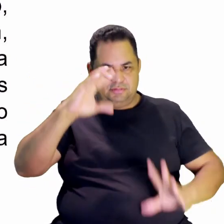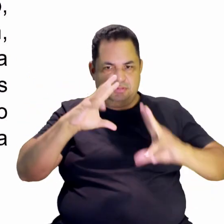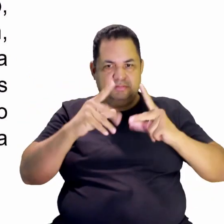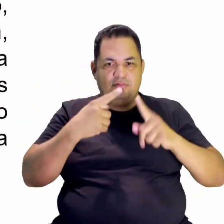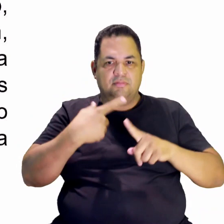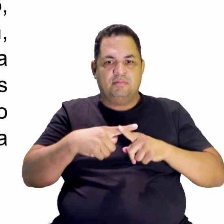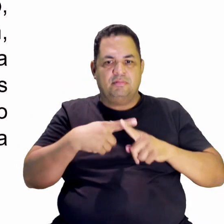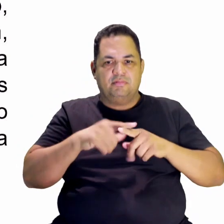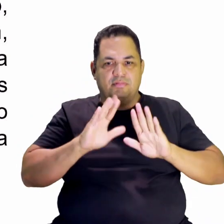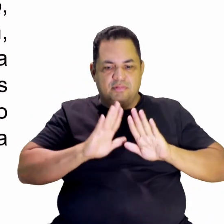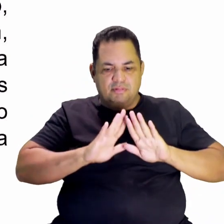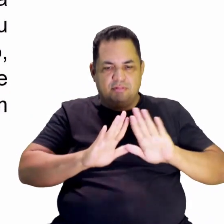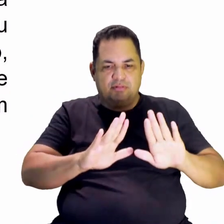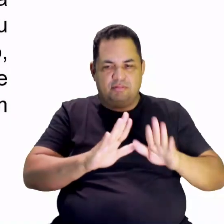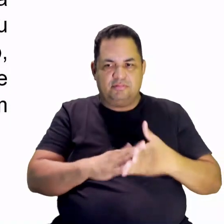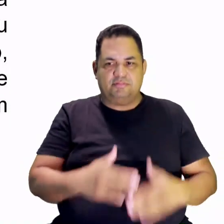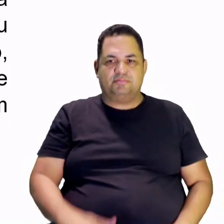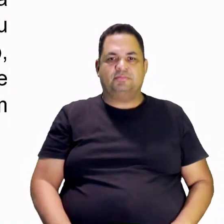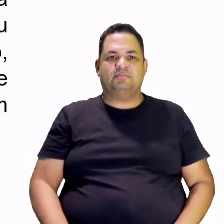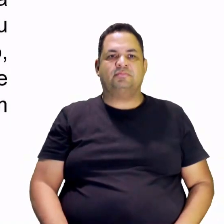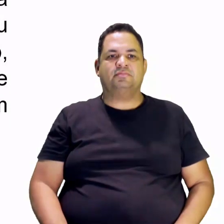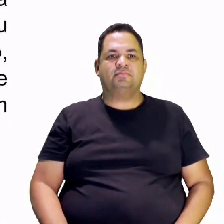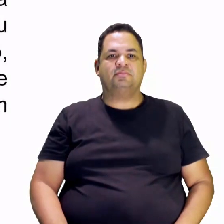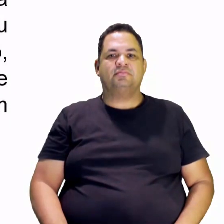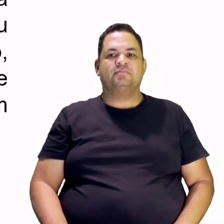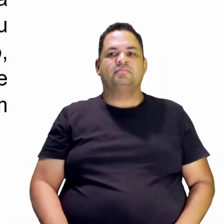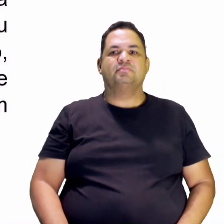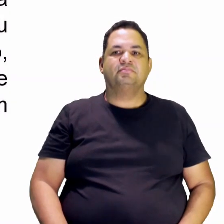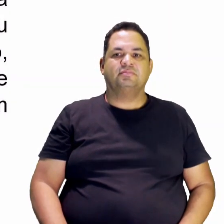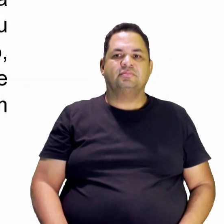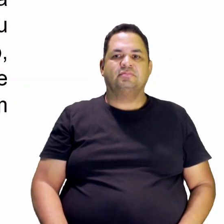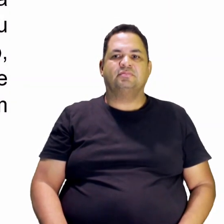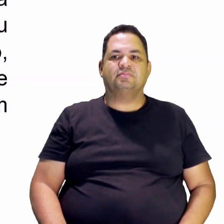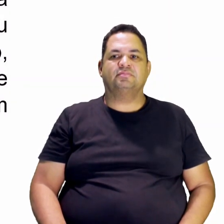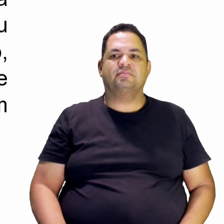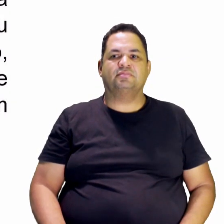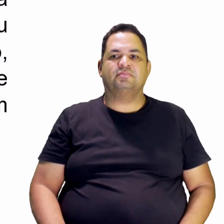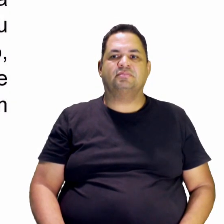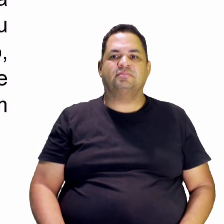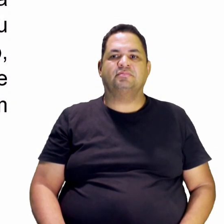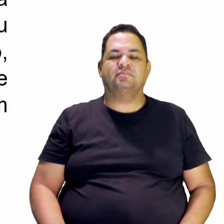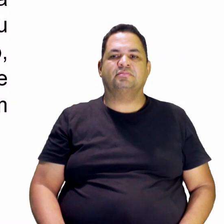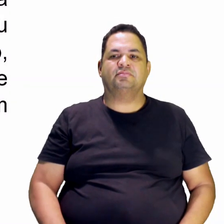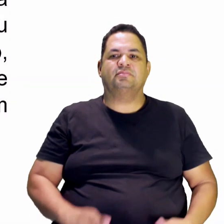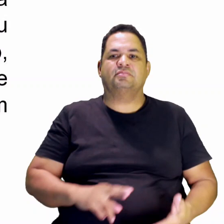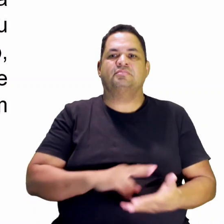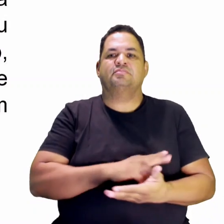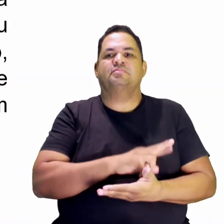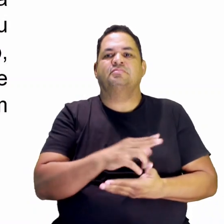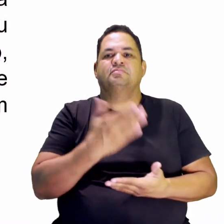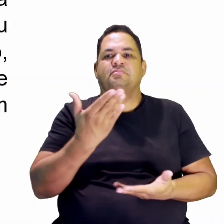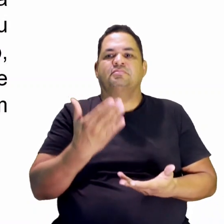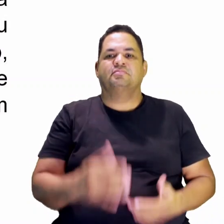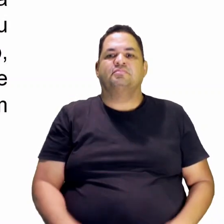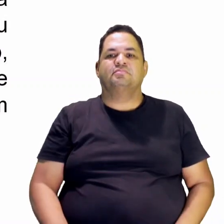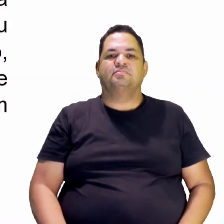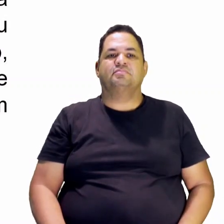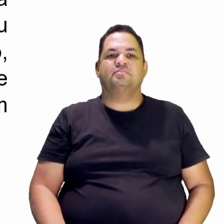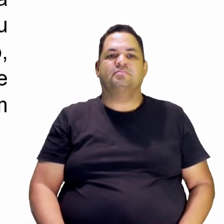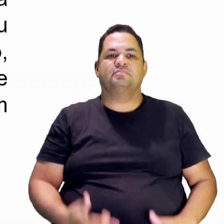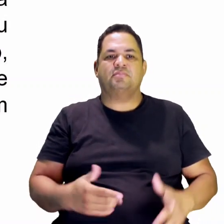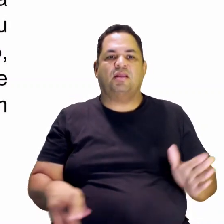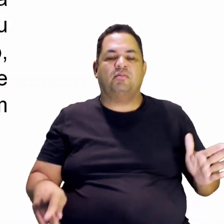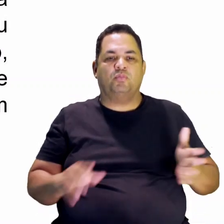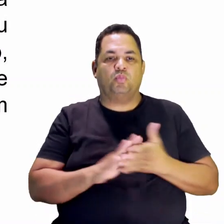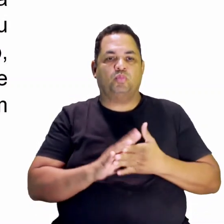porque empurrar carro também, como nós vamos ver aqui, bebendo, olha aí as pessoas, vários deles. O